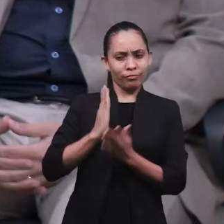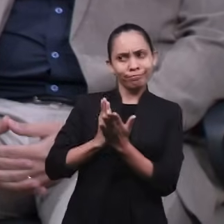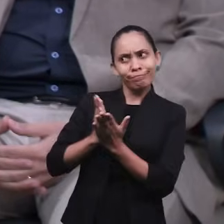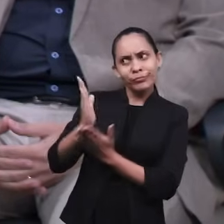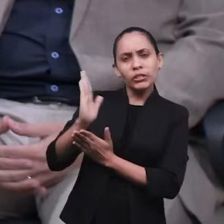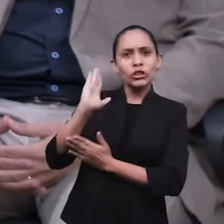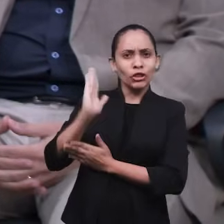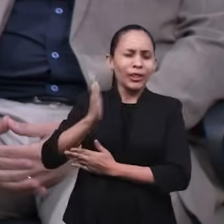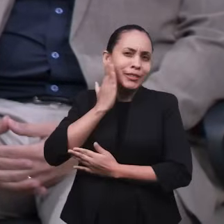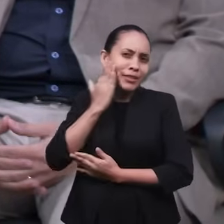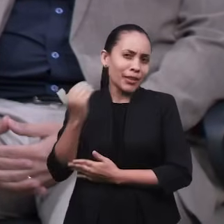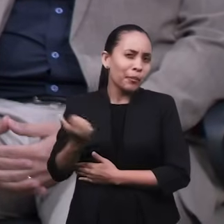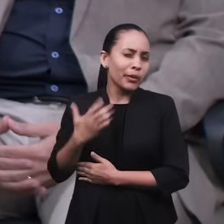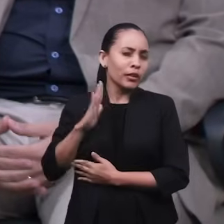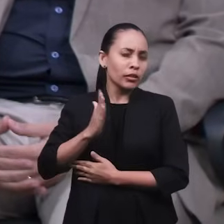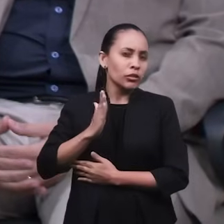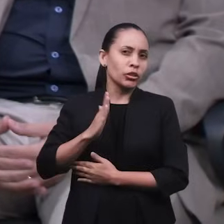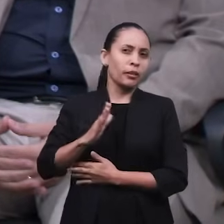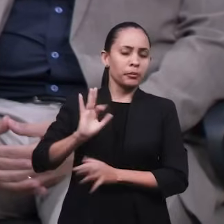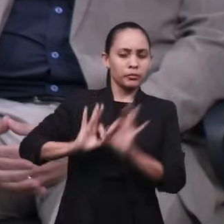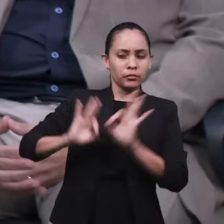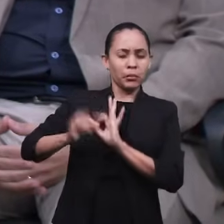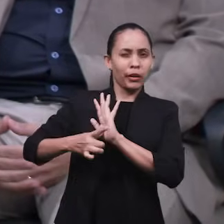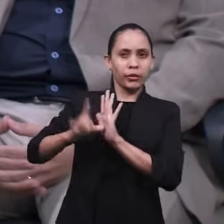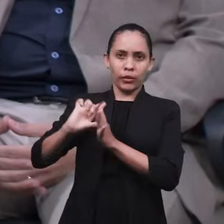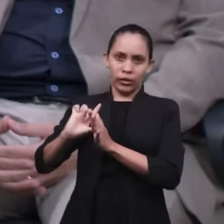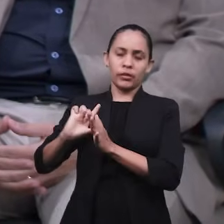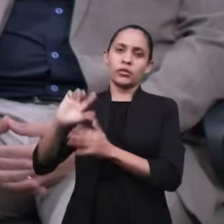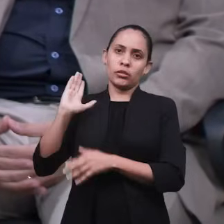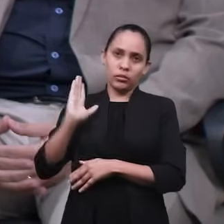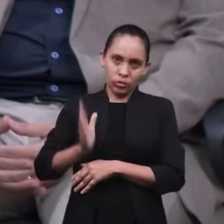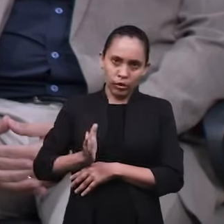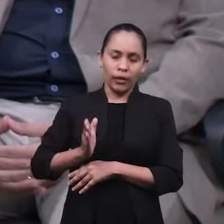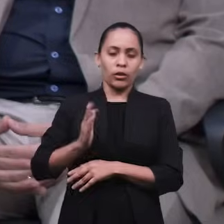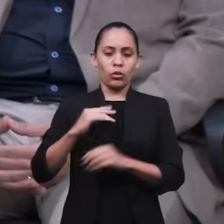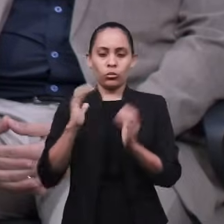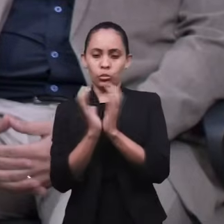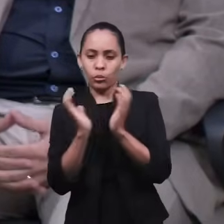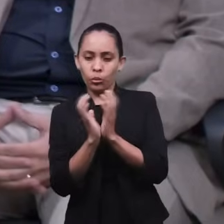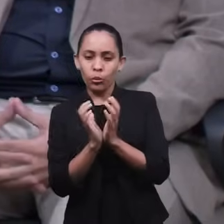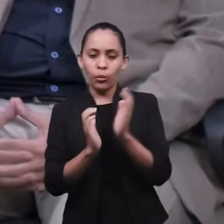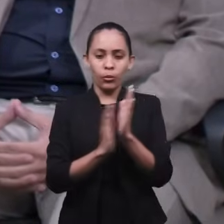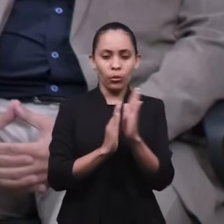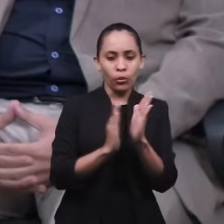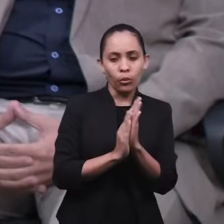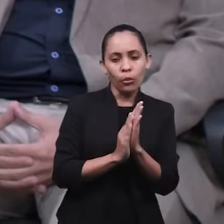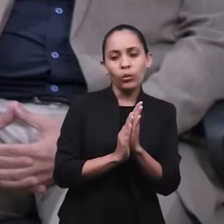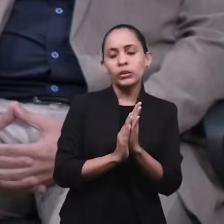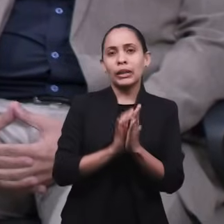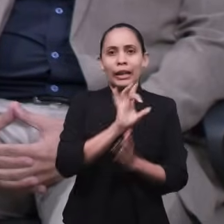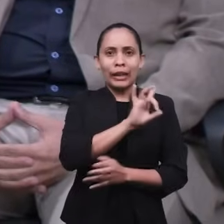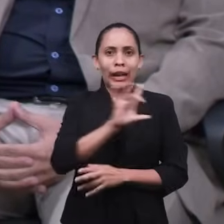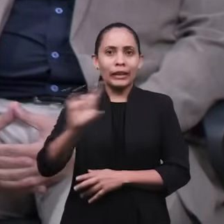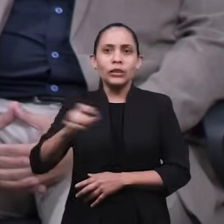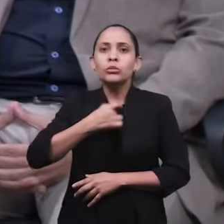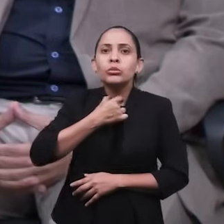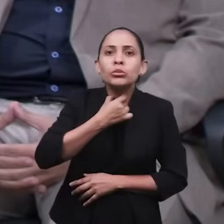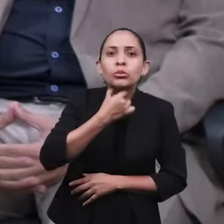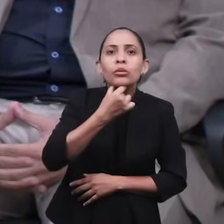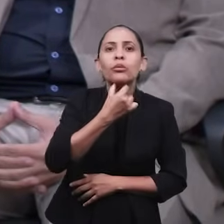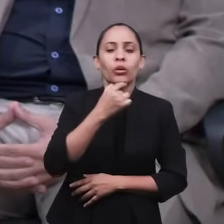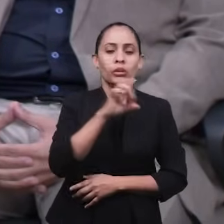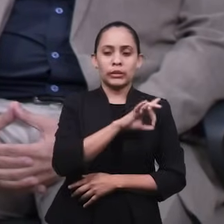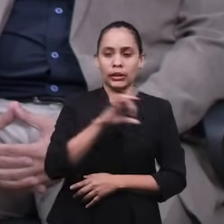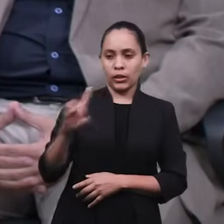ser trilhado. Então, já tínhamos uma preparação do grupo, tanto voz, instrumentos. Inclusive,